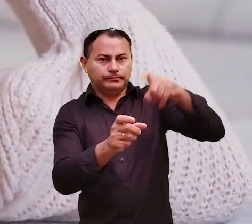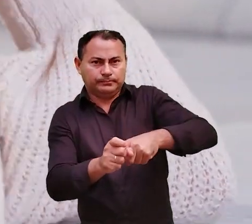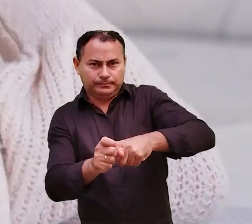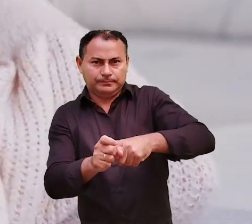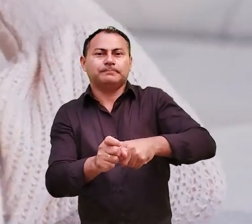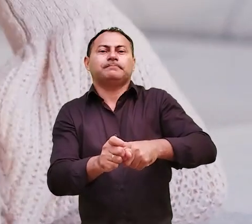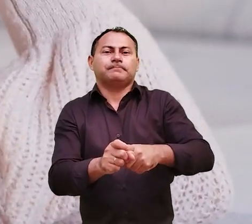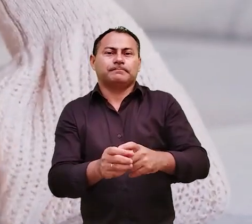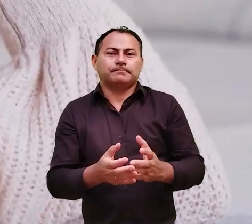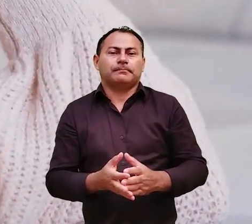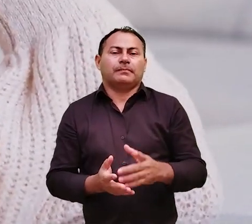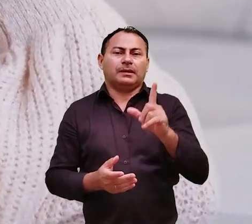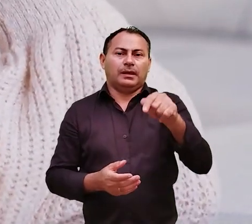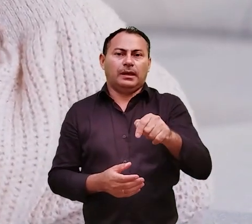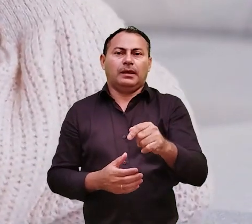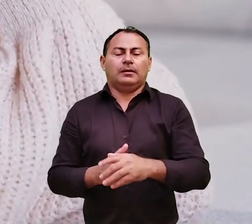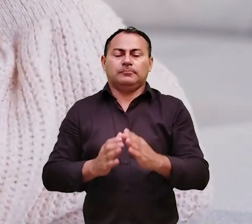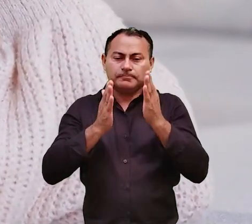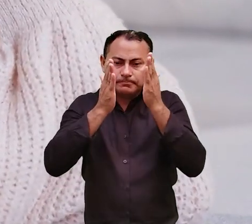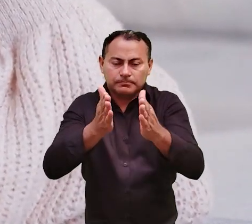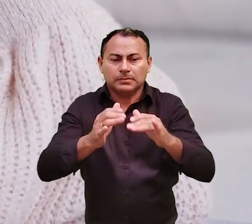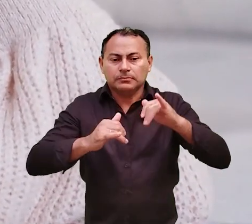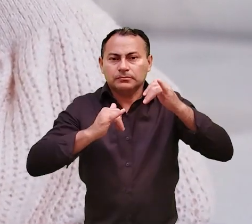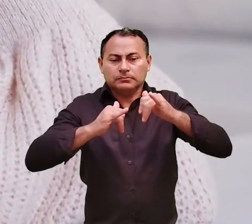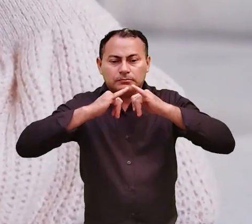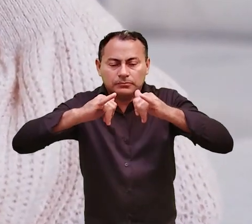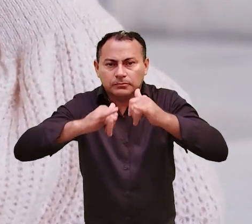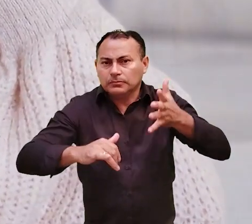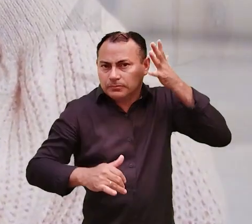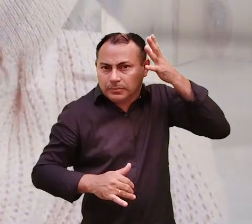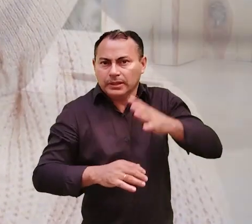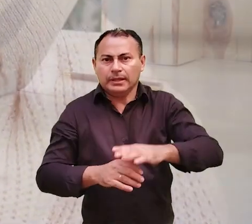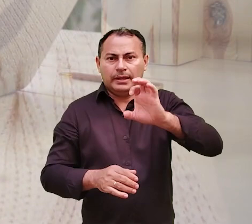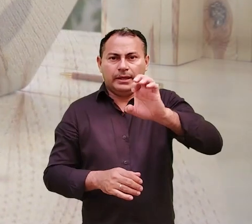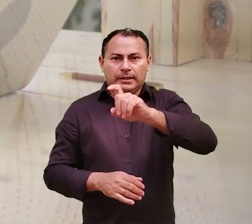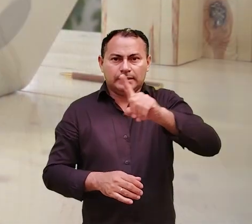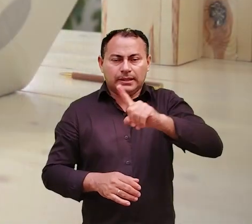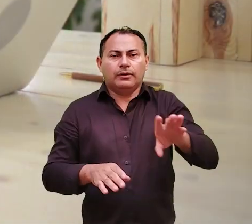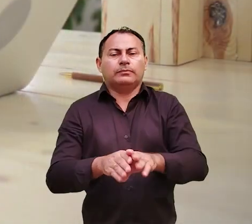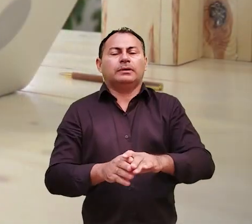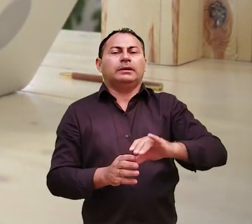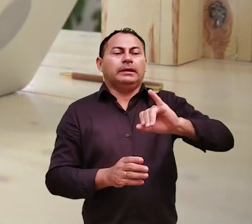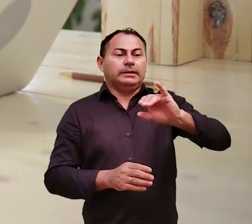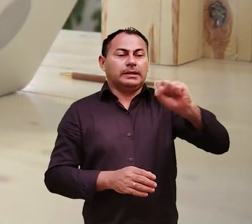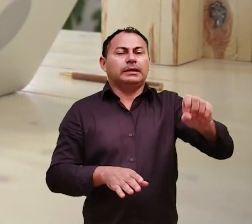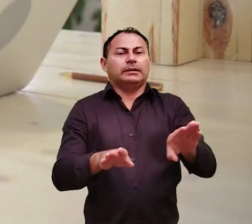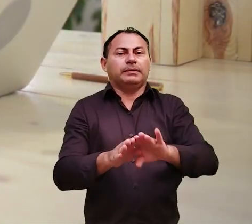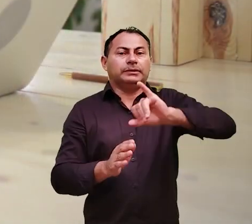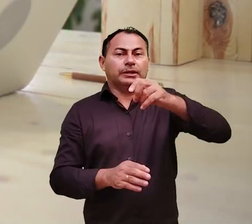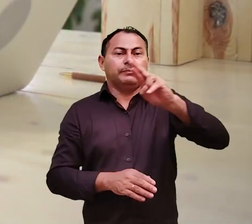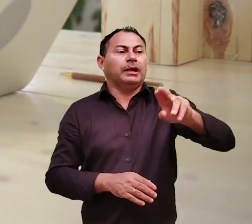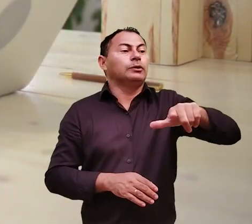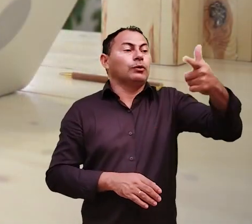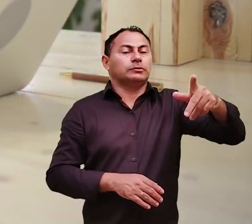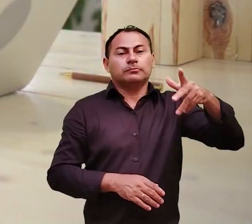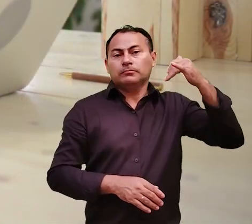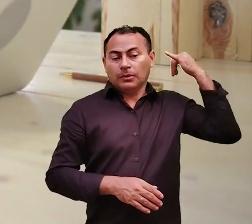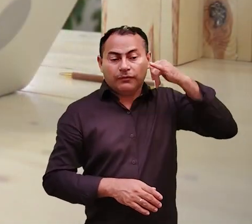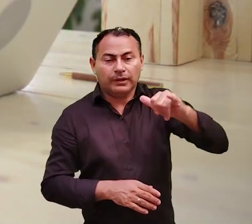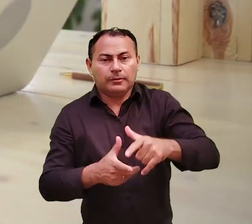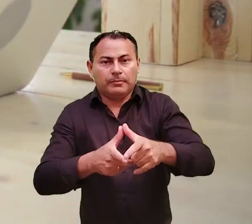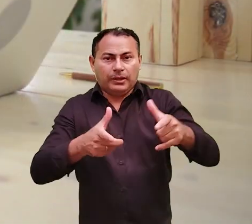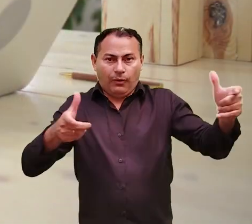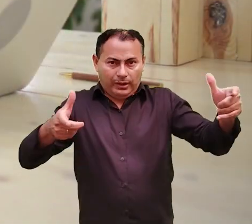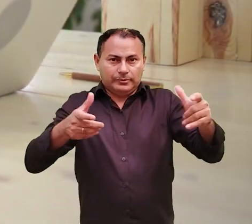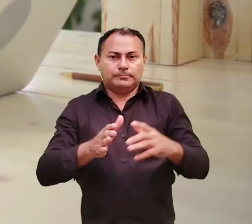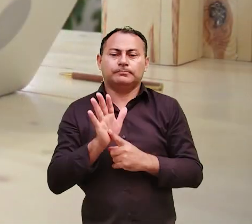Ele trará você de volta. Essa é a essência da pregação de Ezequiel, Isaías, Jeremias e de outros profetas